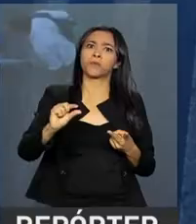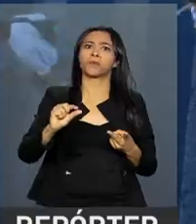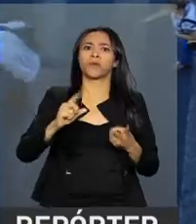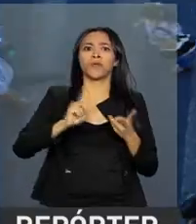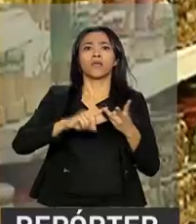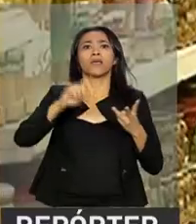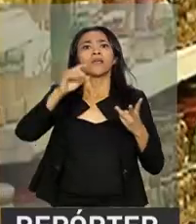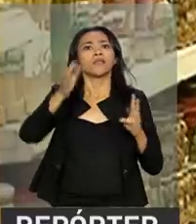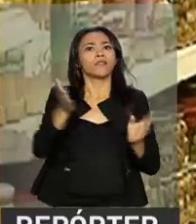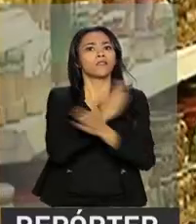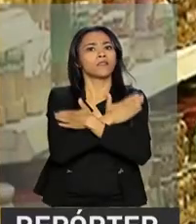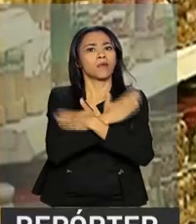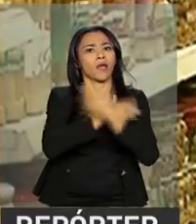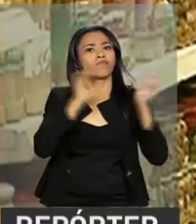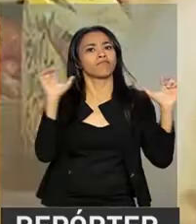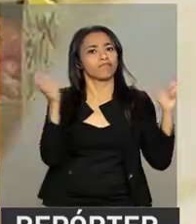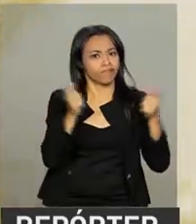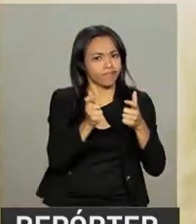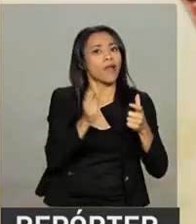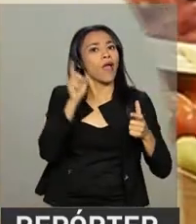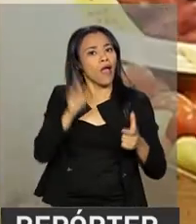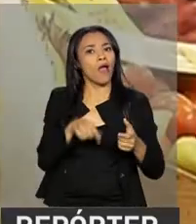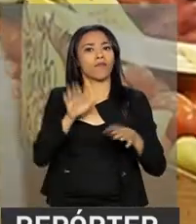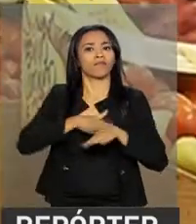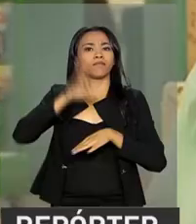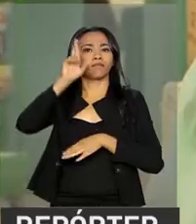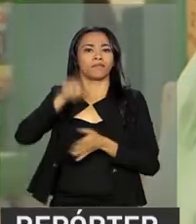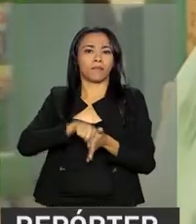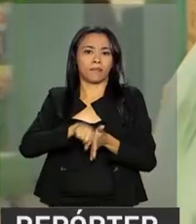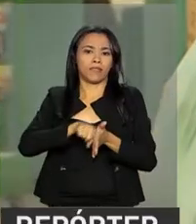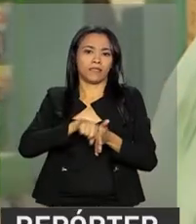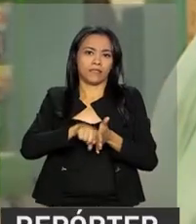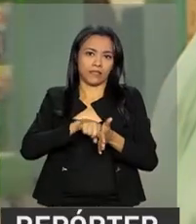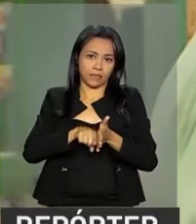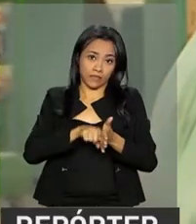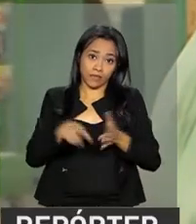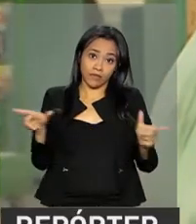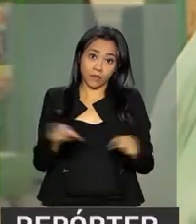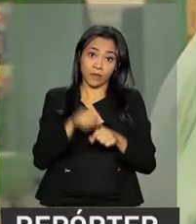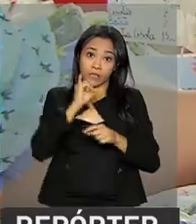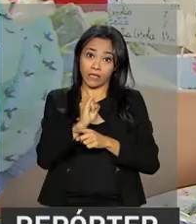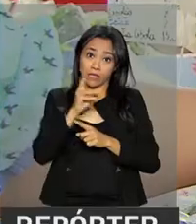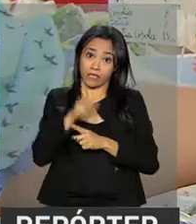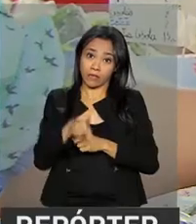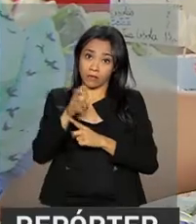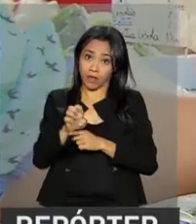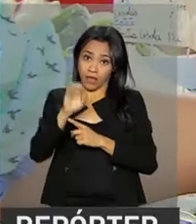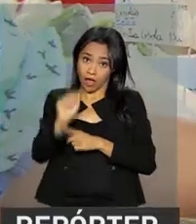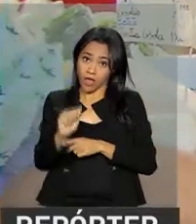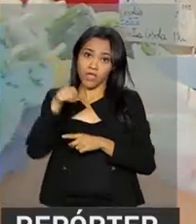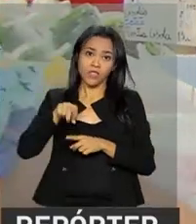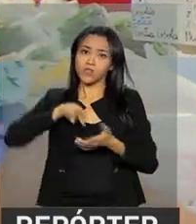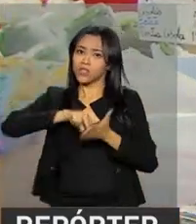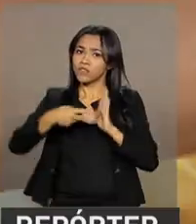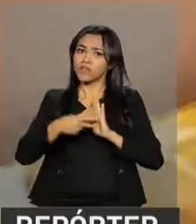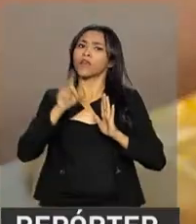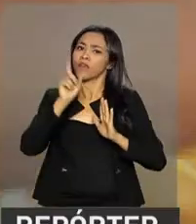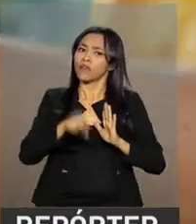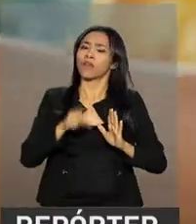desemprego tudo isso segundo estudo do instituto de pesquisa econômica aplicada ao teia indicativo de recuperação